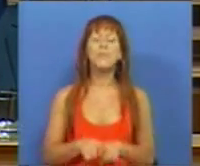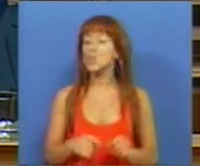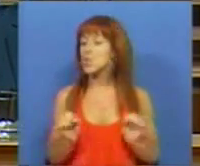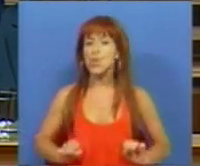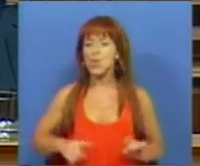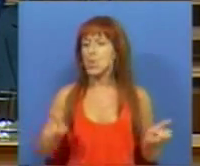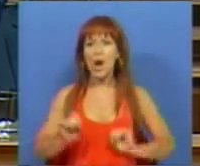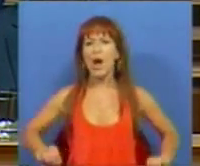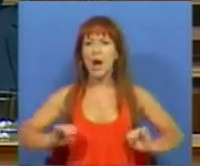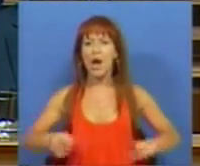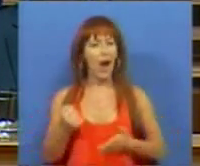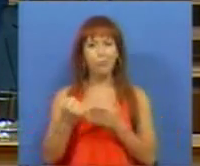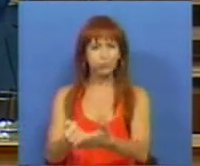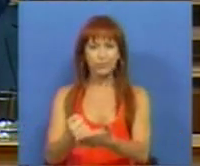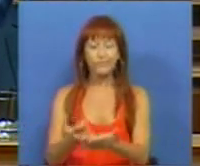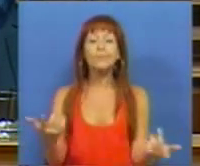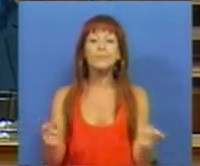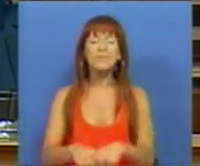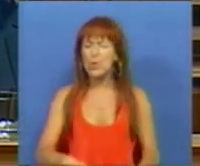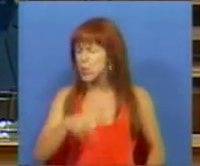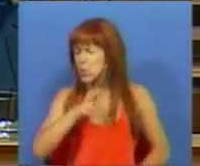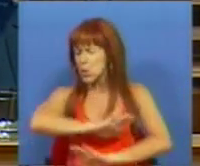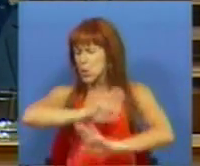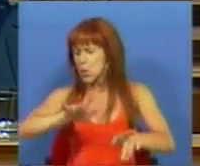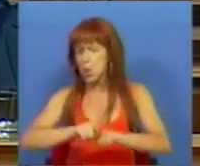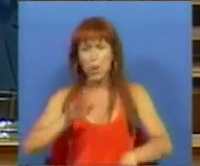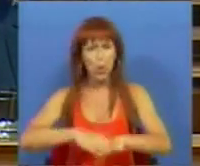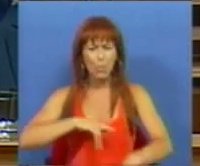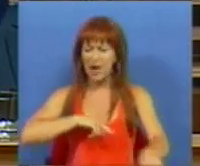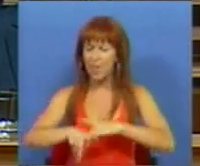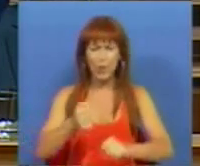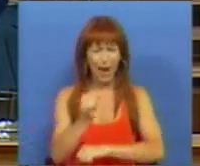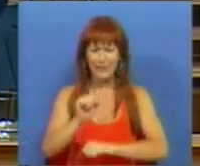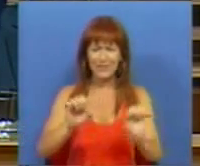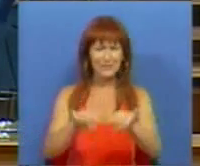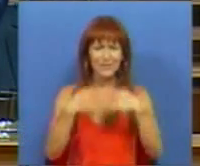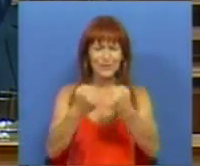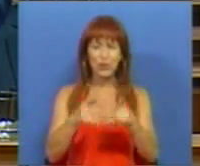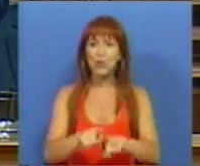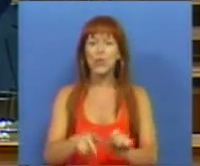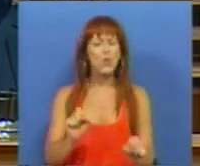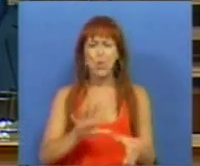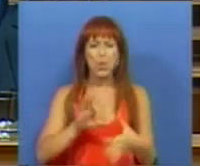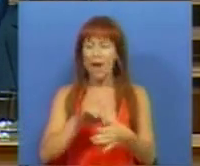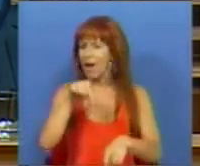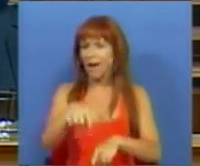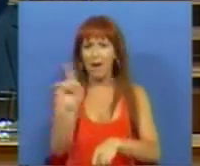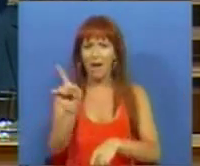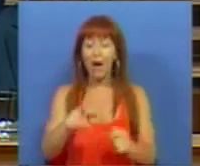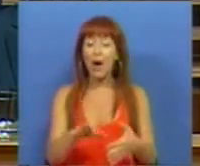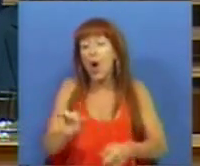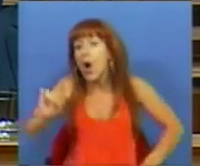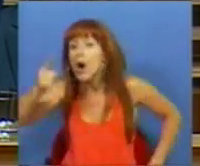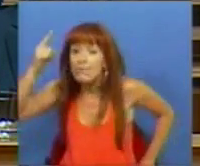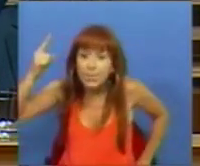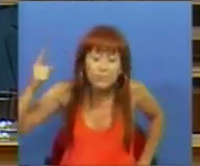terão qualquer apoio. A crueldade desta política antissocial não cabe de certeza a não